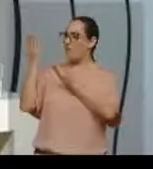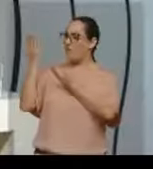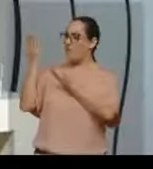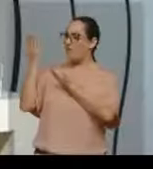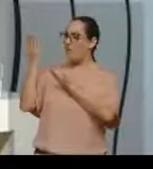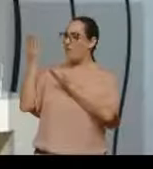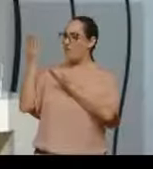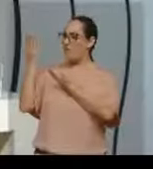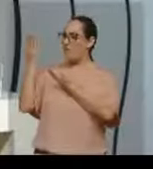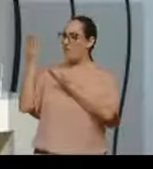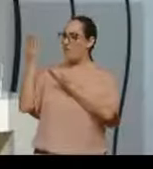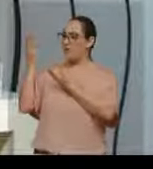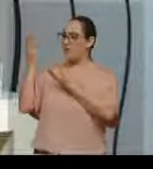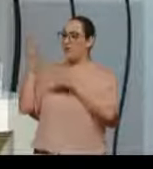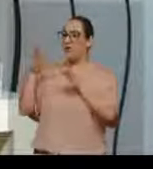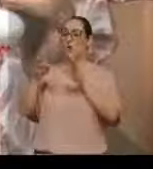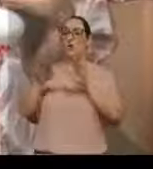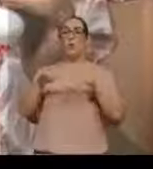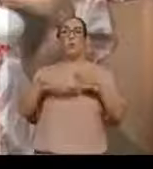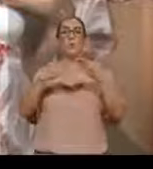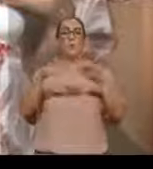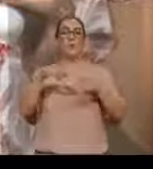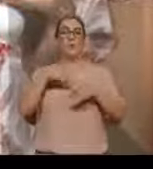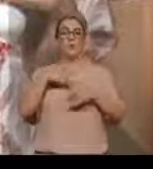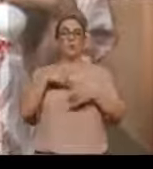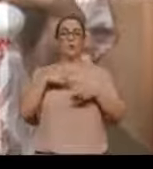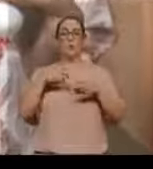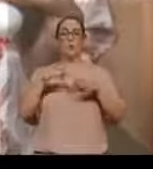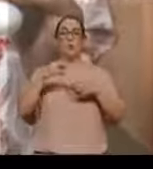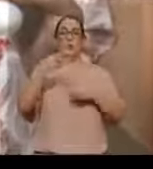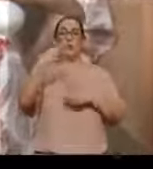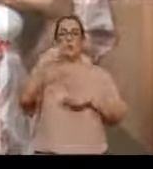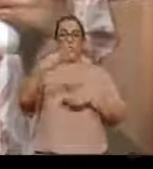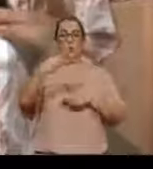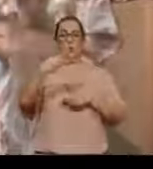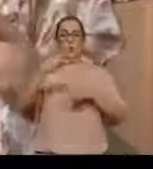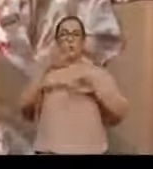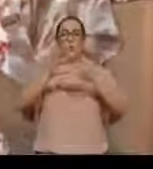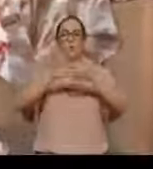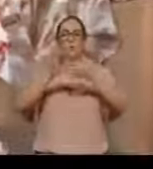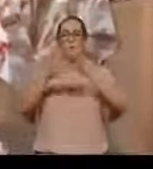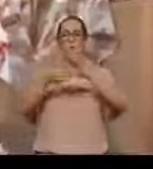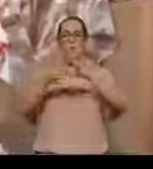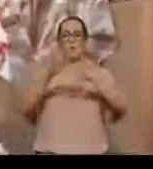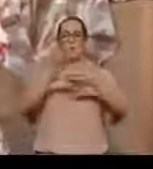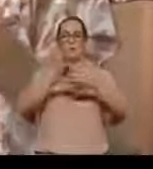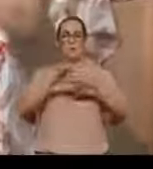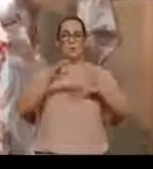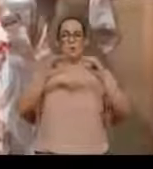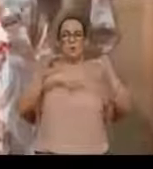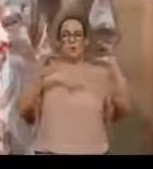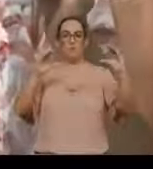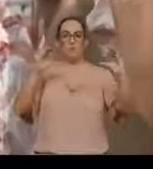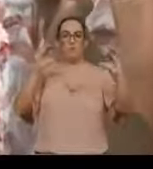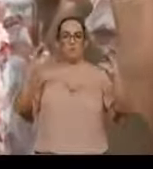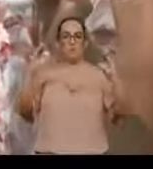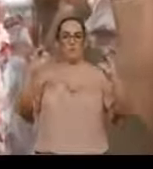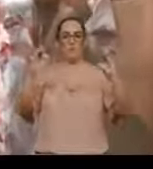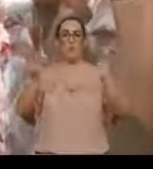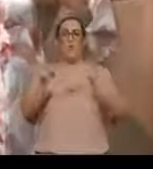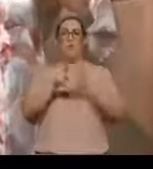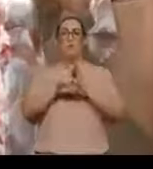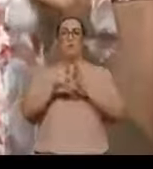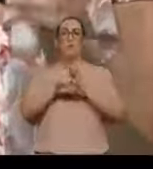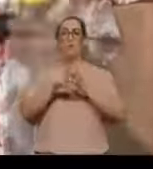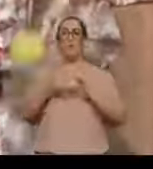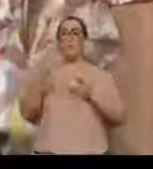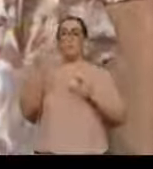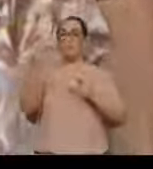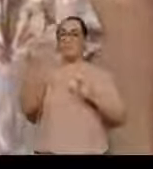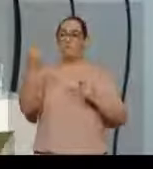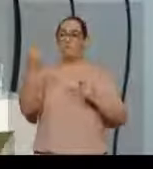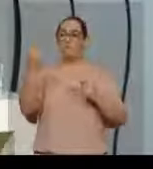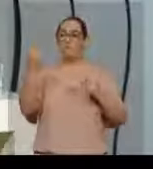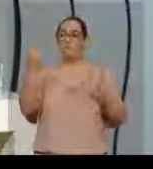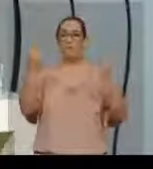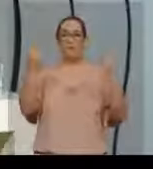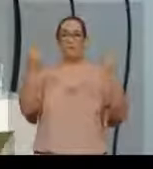tenho dupla ligação entre carbonos, essa substância é diferente da